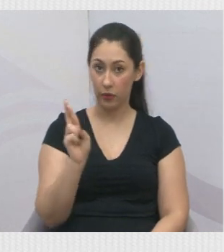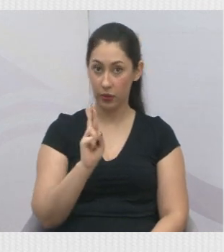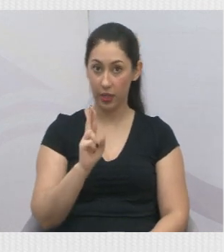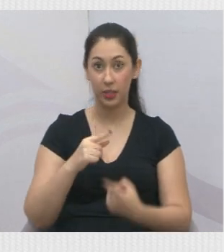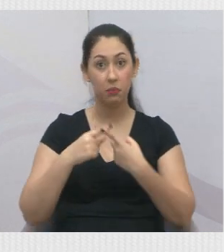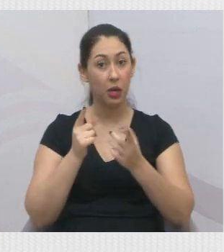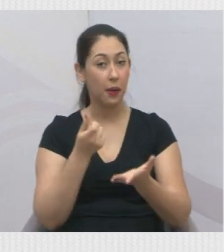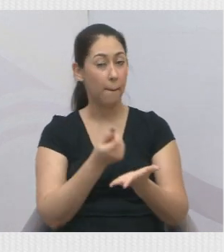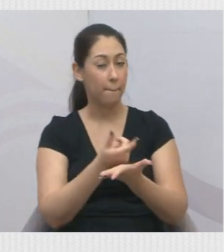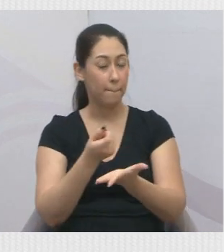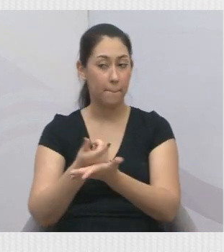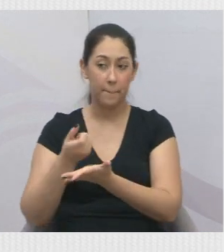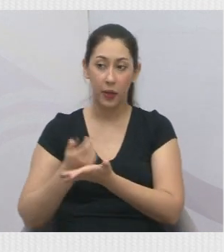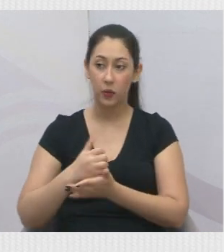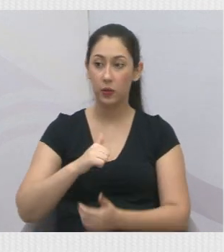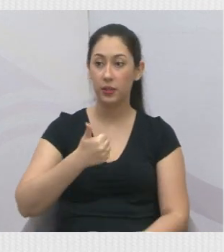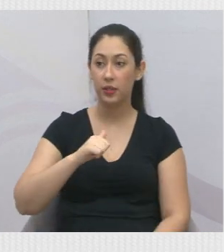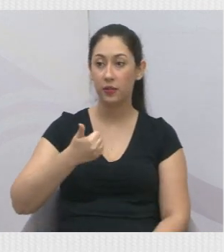R$ 98.846.000, gastos no período